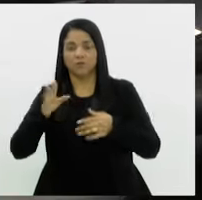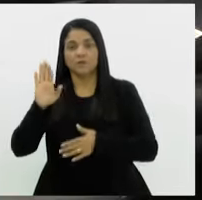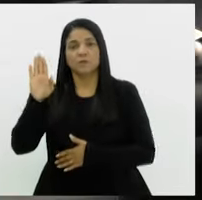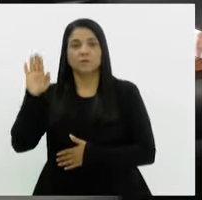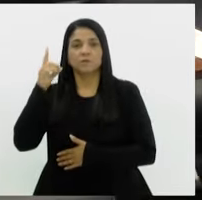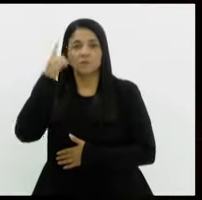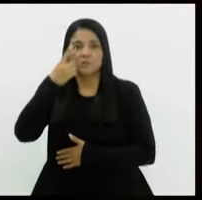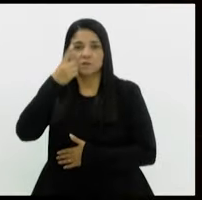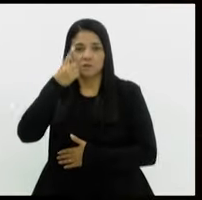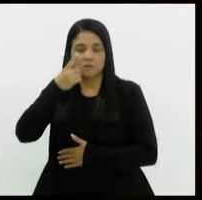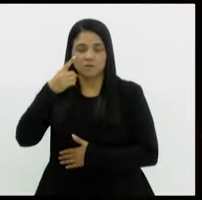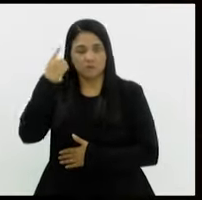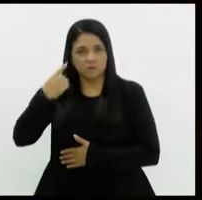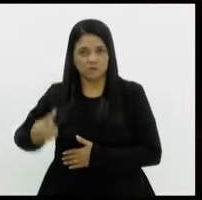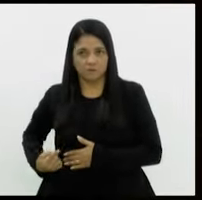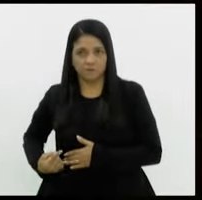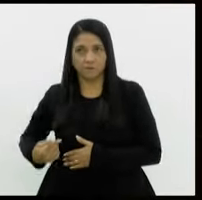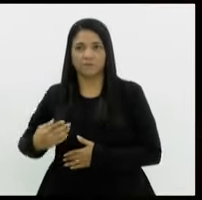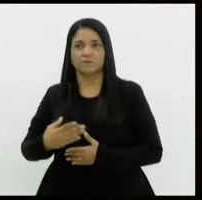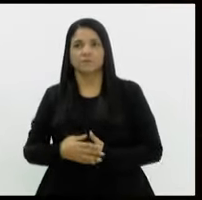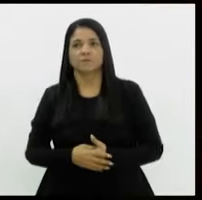favor. Queria, presidente, só